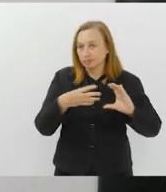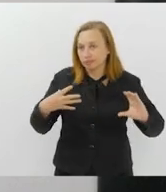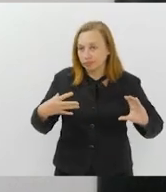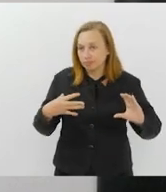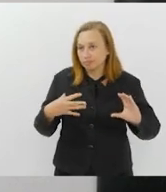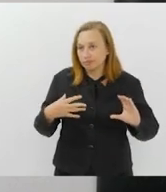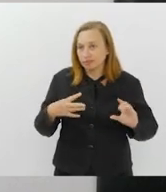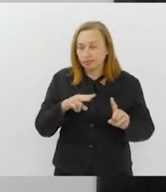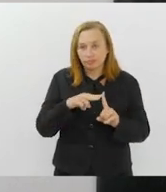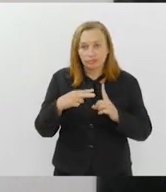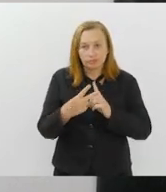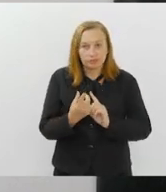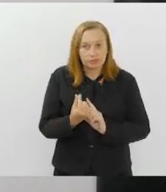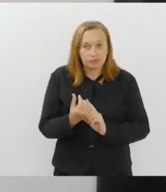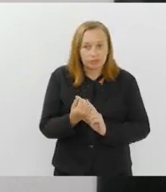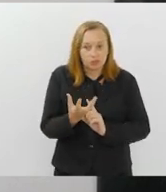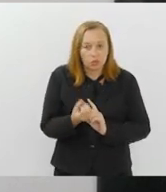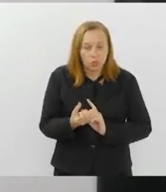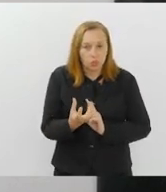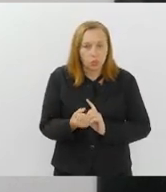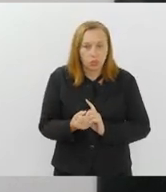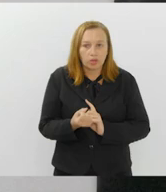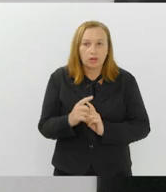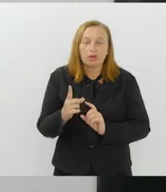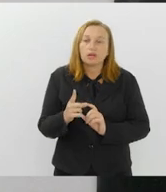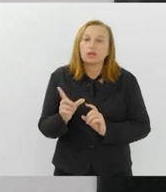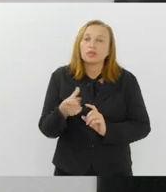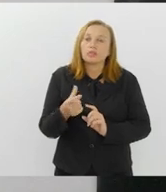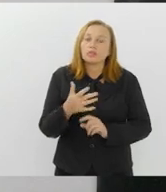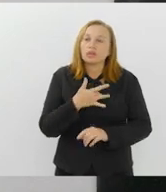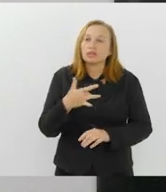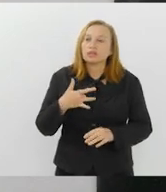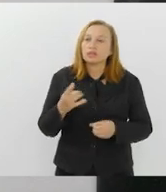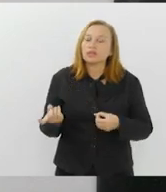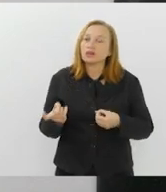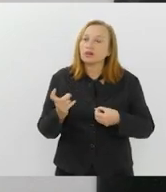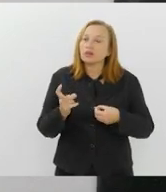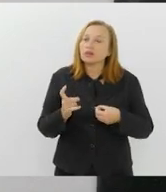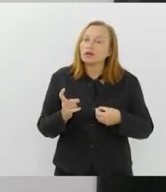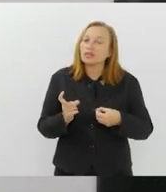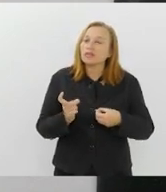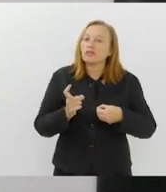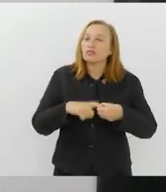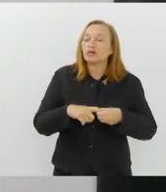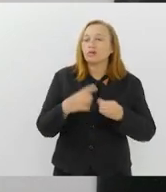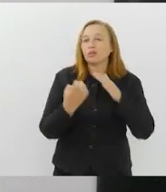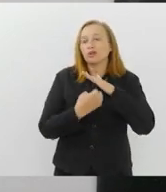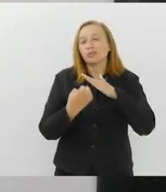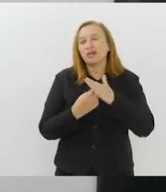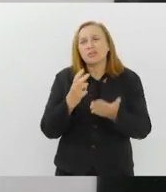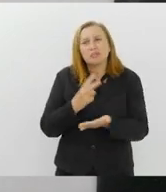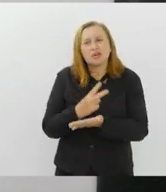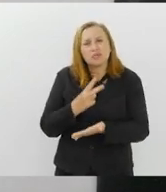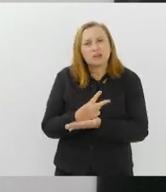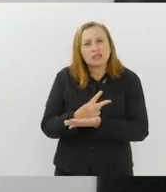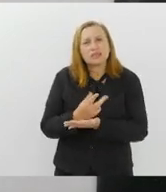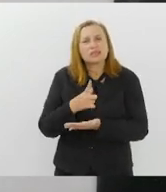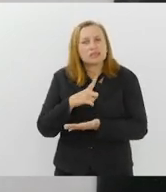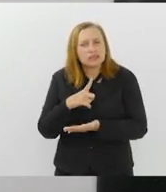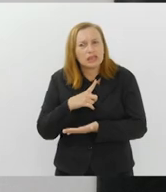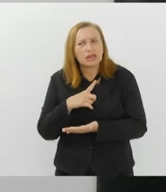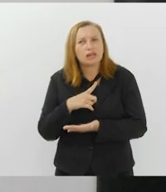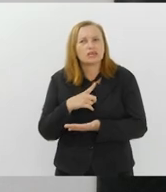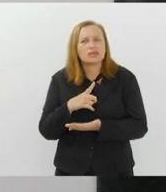não visam lucrar. São planos para quem tem vínculo com a empresa. E, mesmo assim, a gente tem casos,